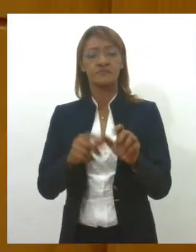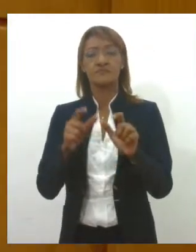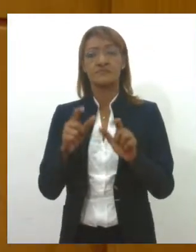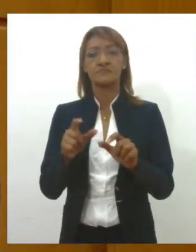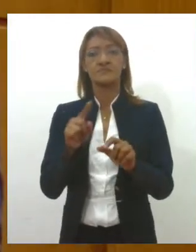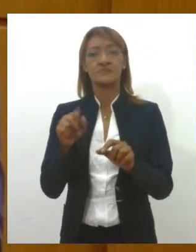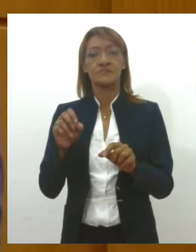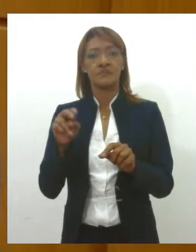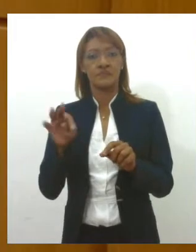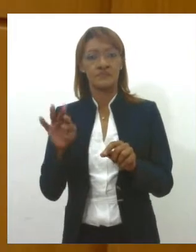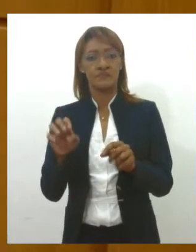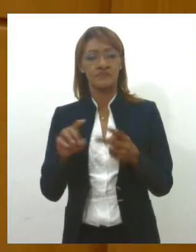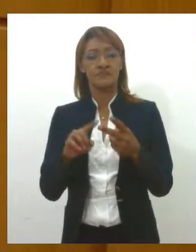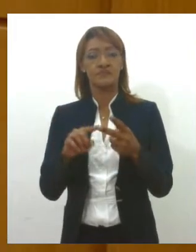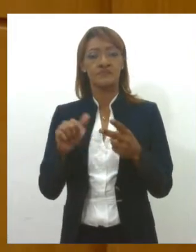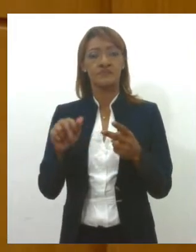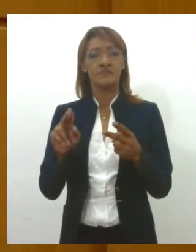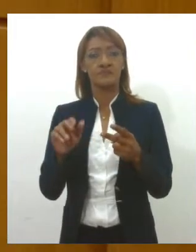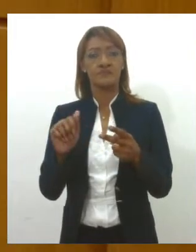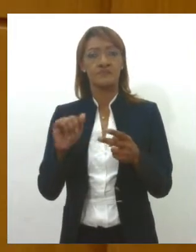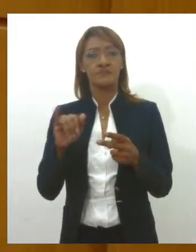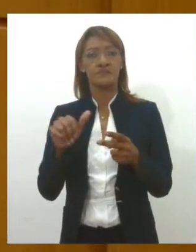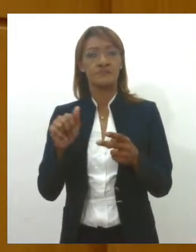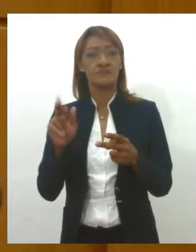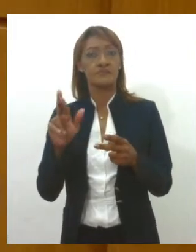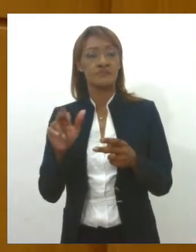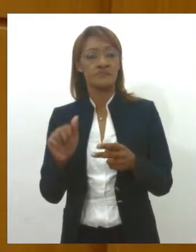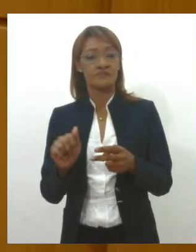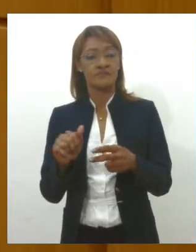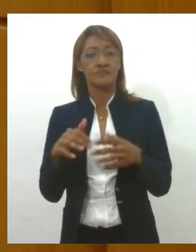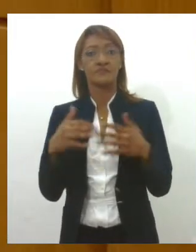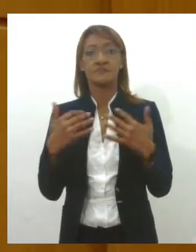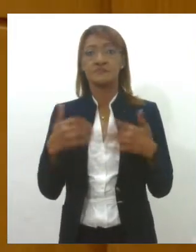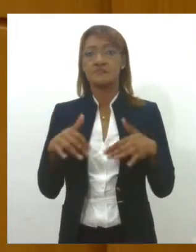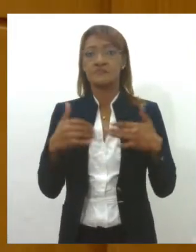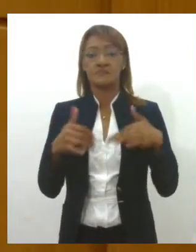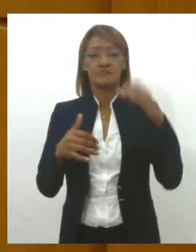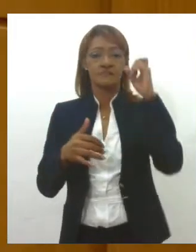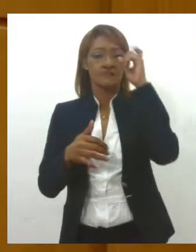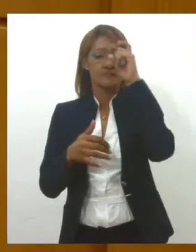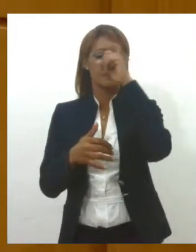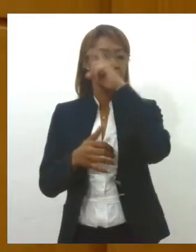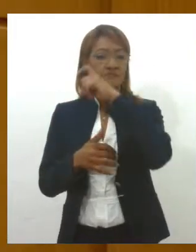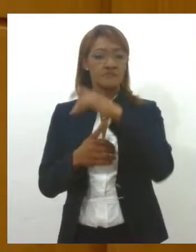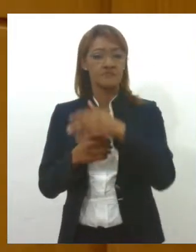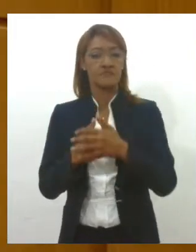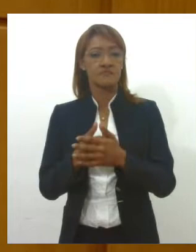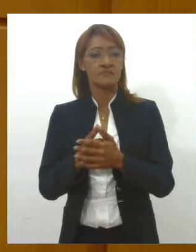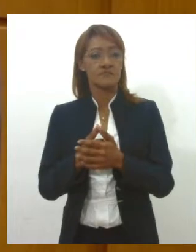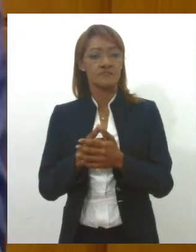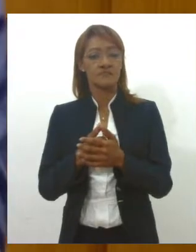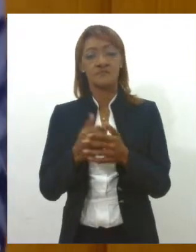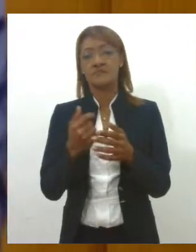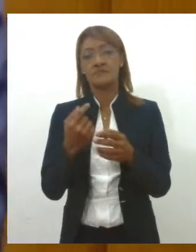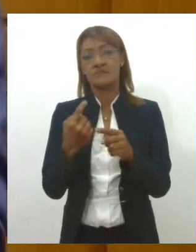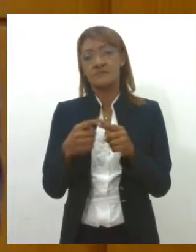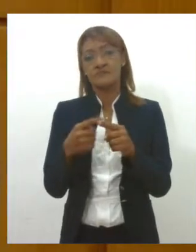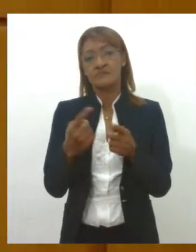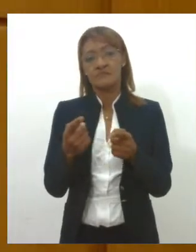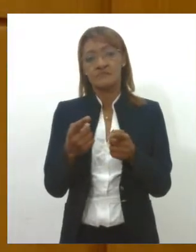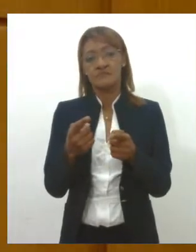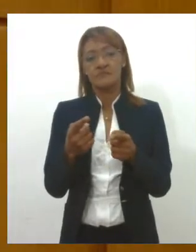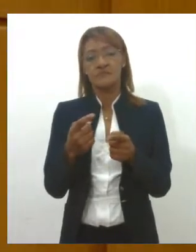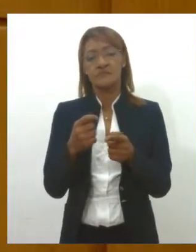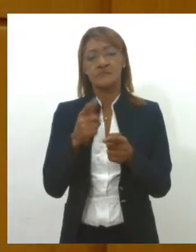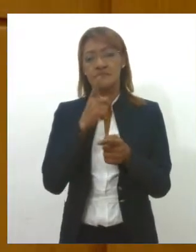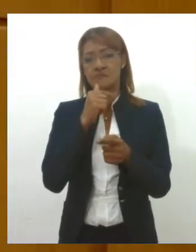do Guajará e assim uma situação muito complicada por quem sabe sem a questão do abastecimento regular de água a uma dificuldade